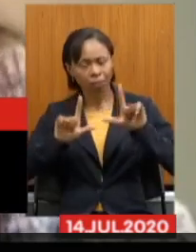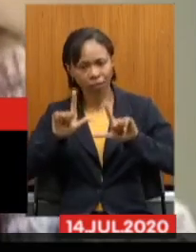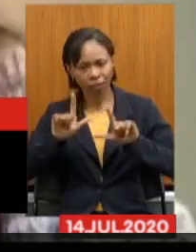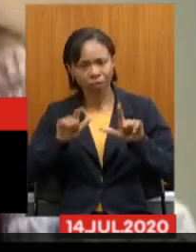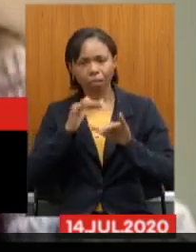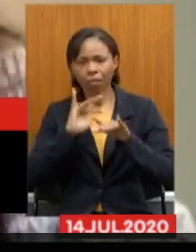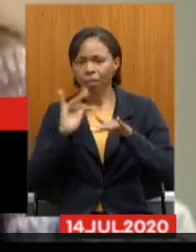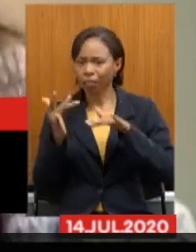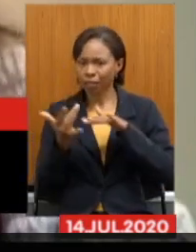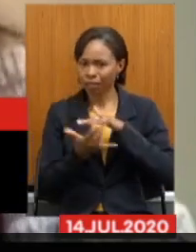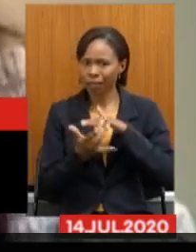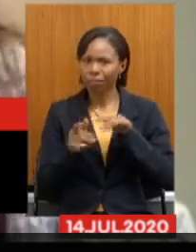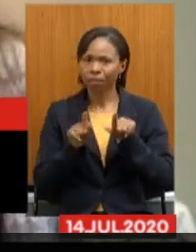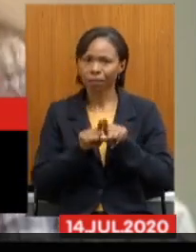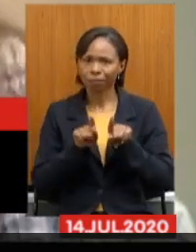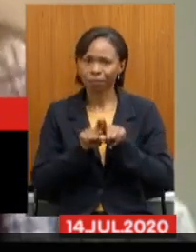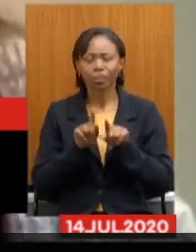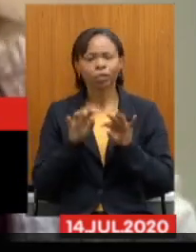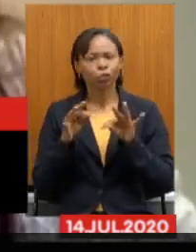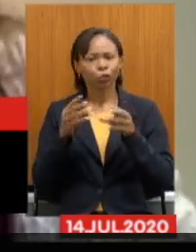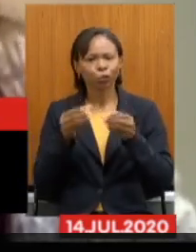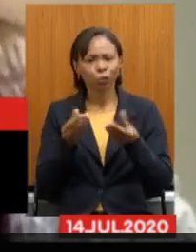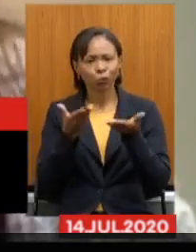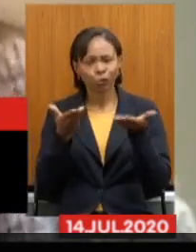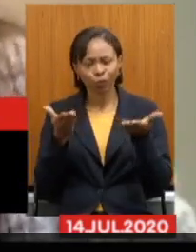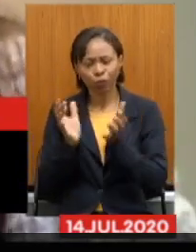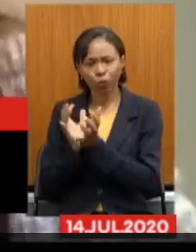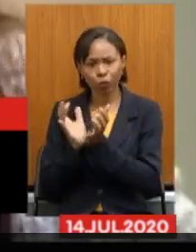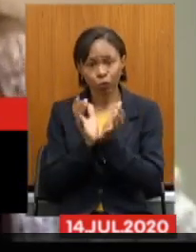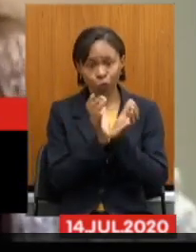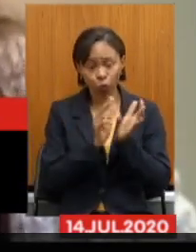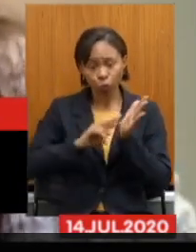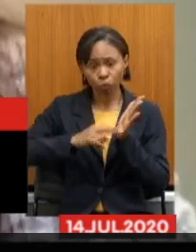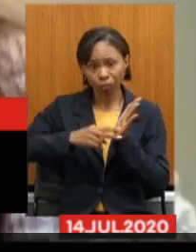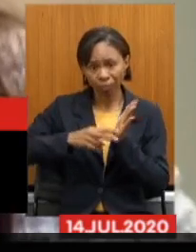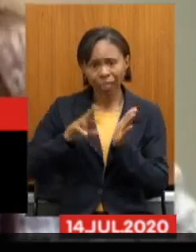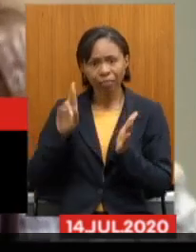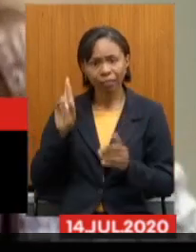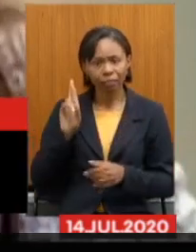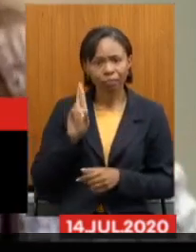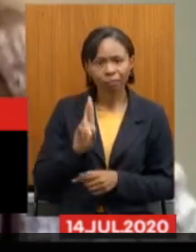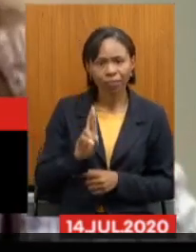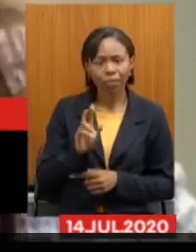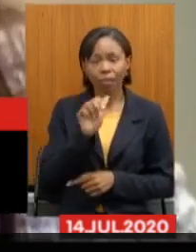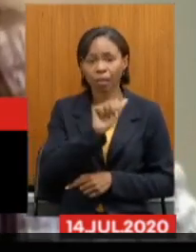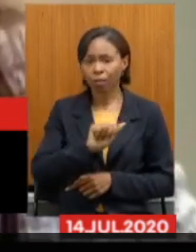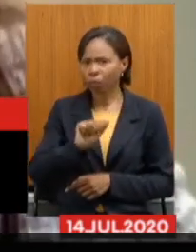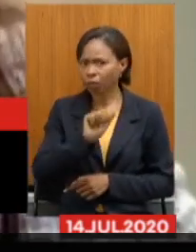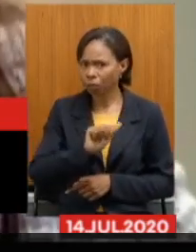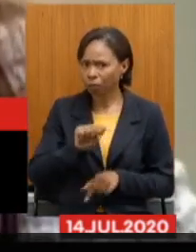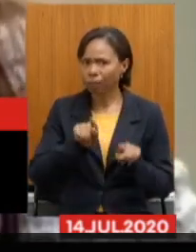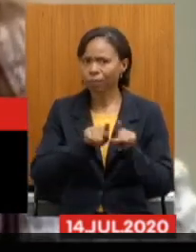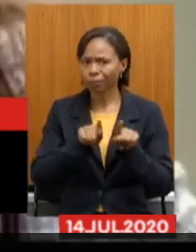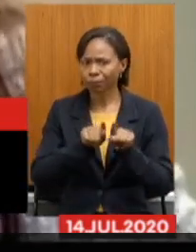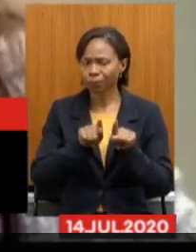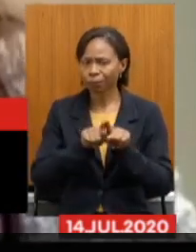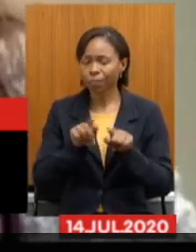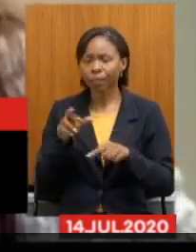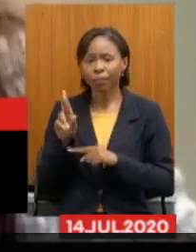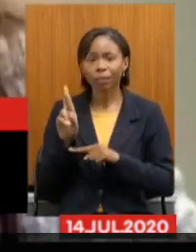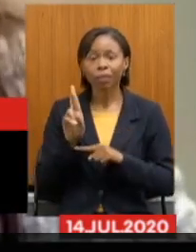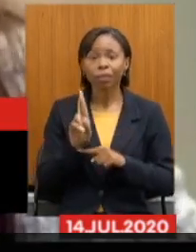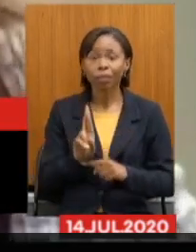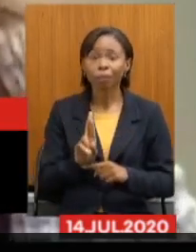redes sociais, e, claro, todos os representantes dos sindicatos, as associações que representam os servidores públicos